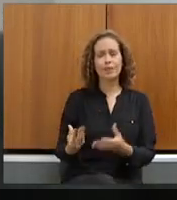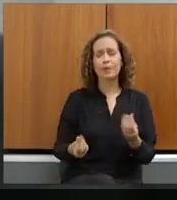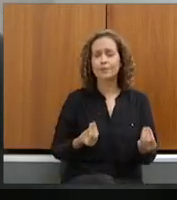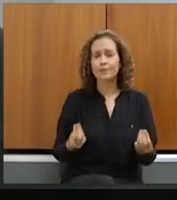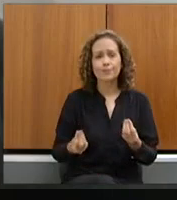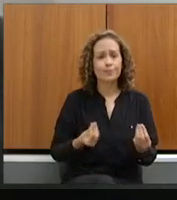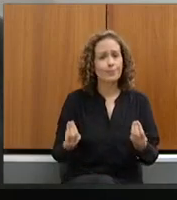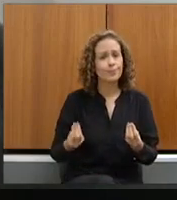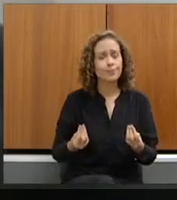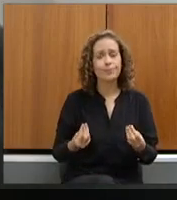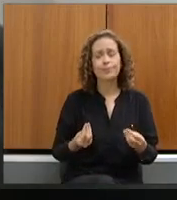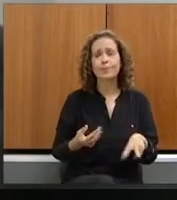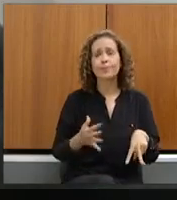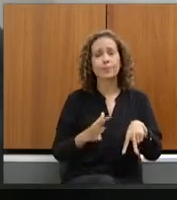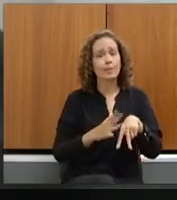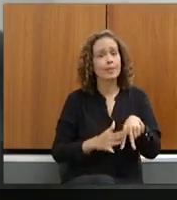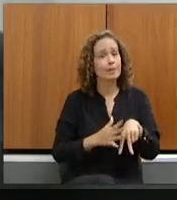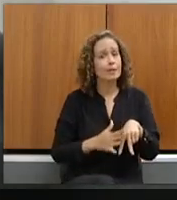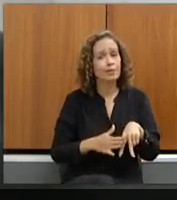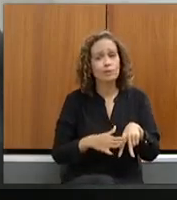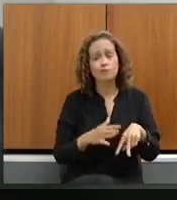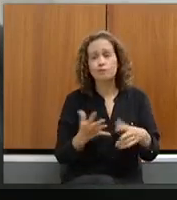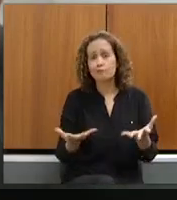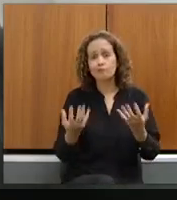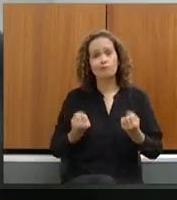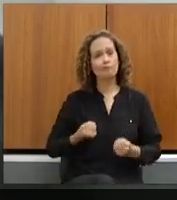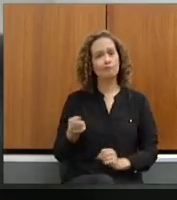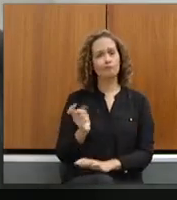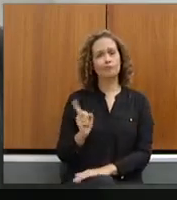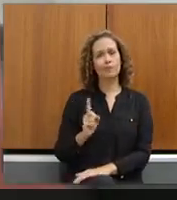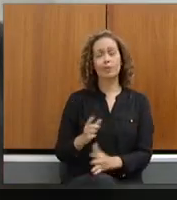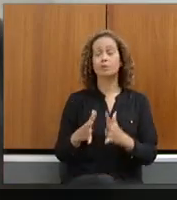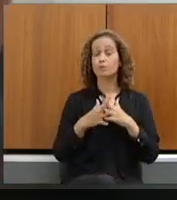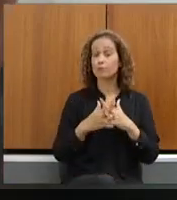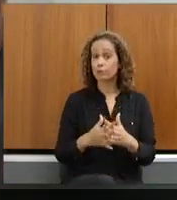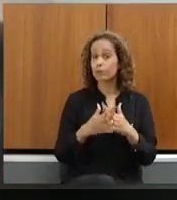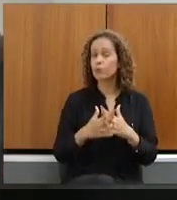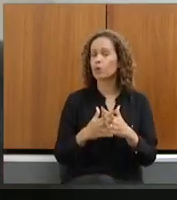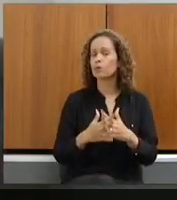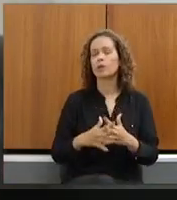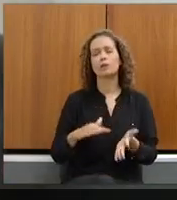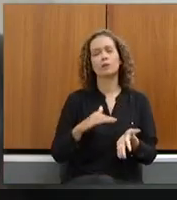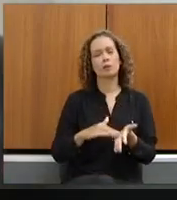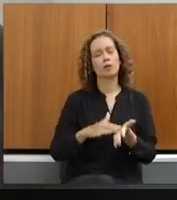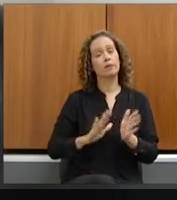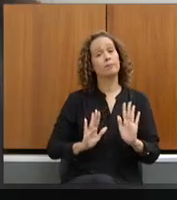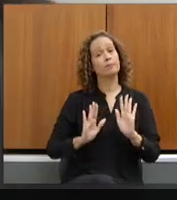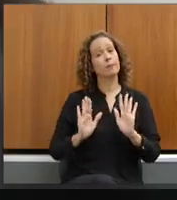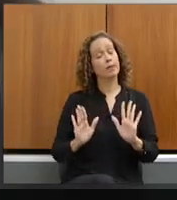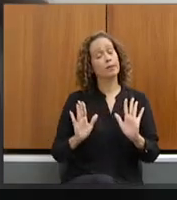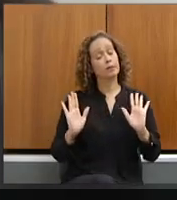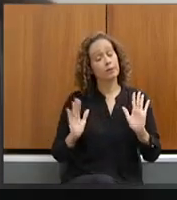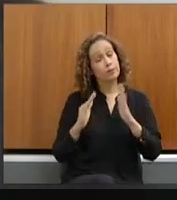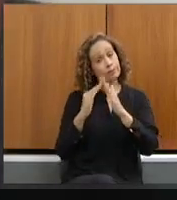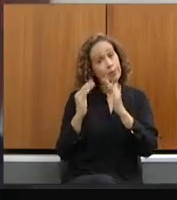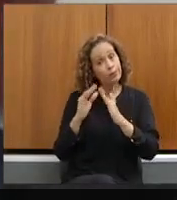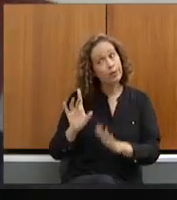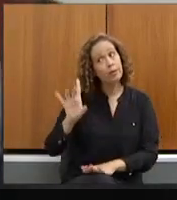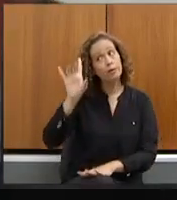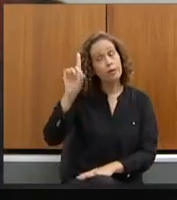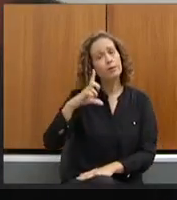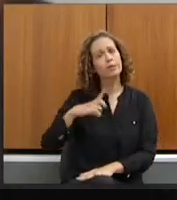recebendo mais paciente uma coisa tá muito complicada não chega tá mas levam rezar só rezar para que tenhamos